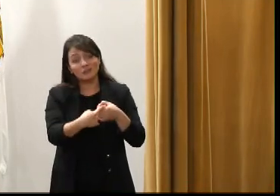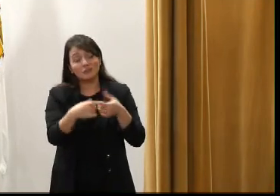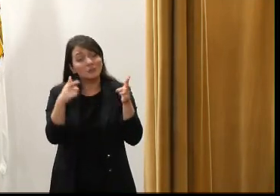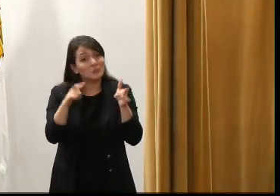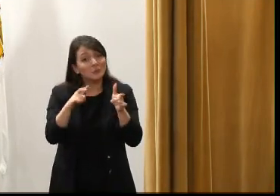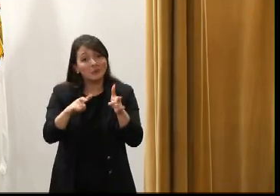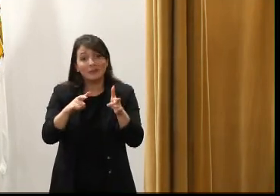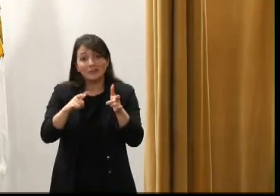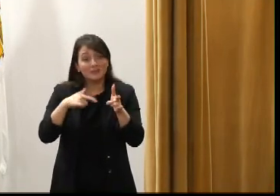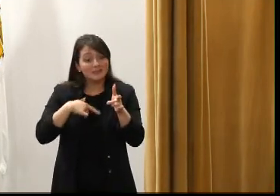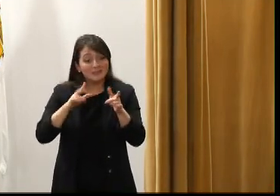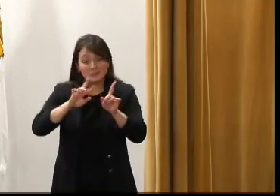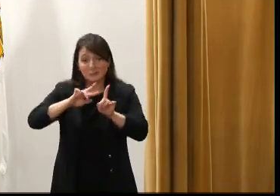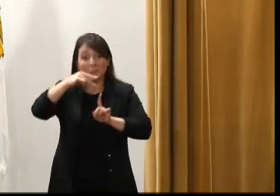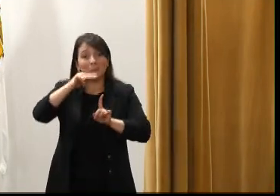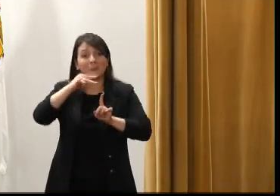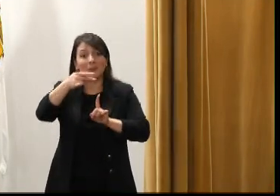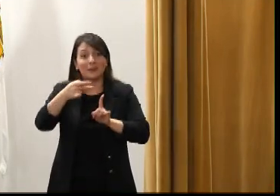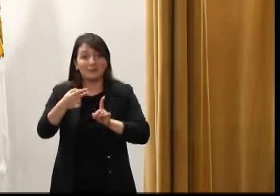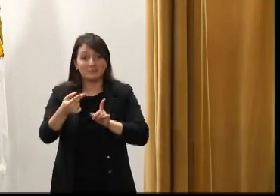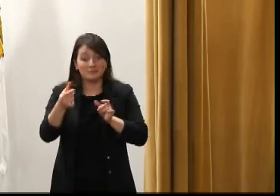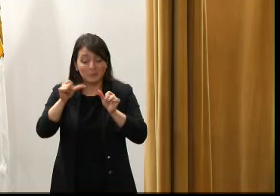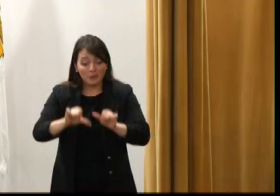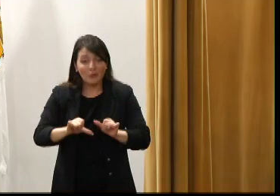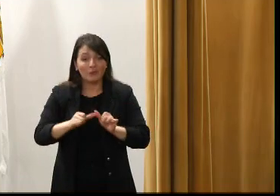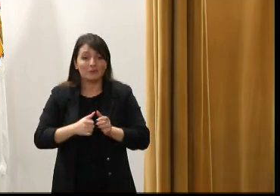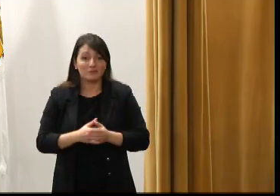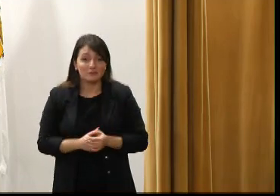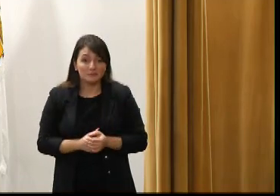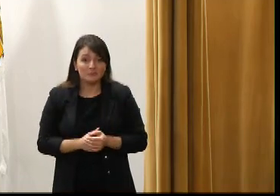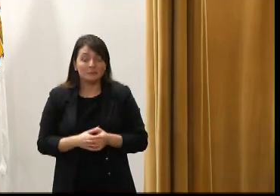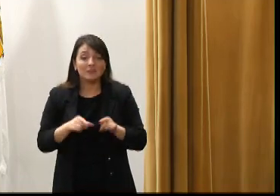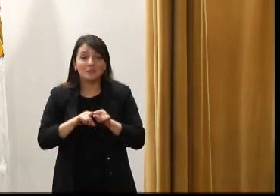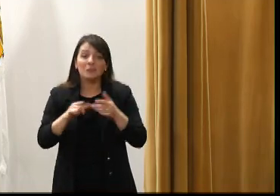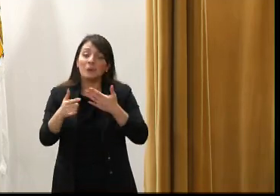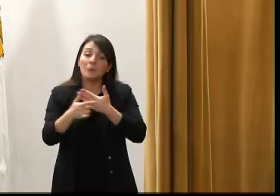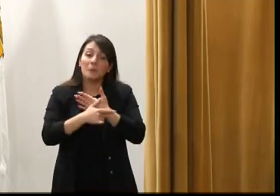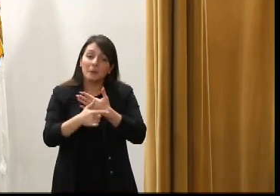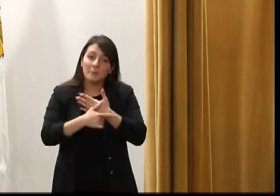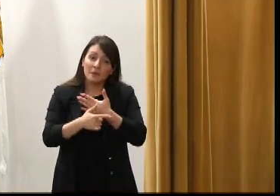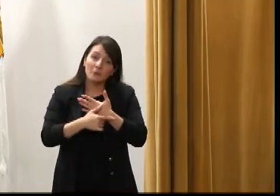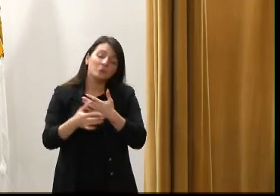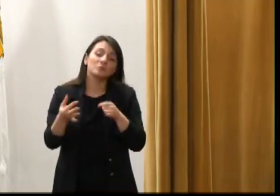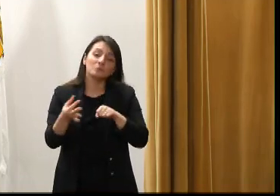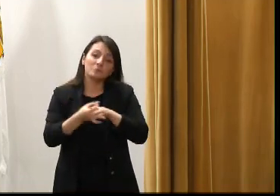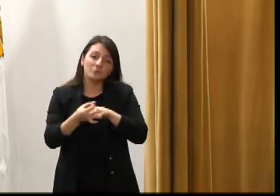isso aglutina. Eu vou falar um pouco sobre o papel do direito nesse processo.